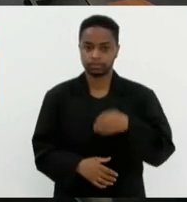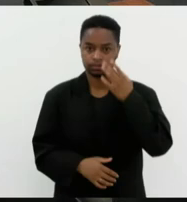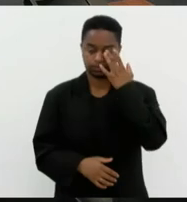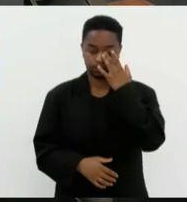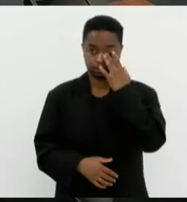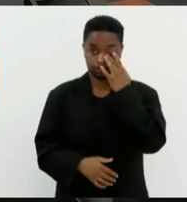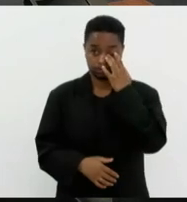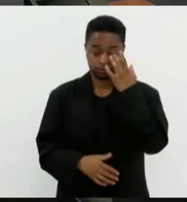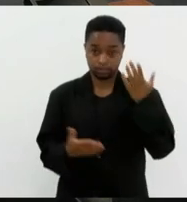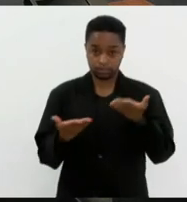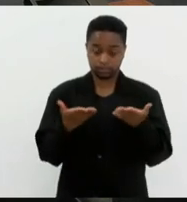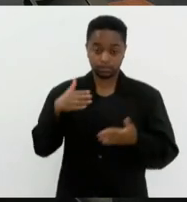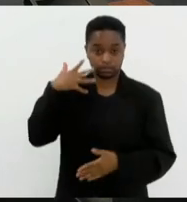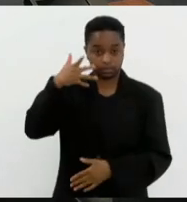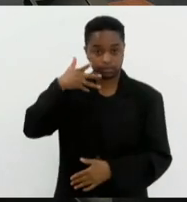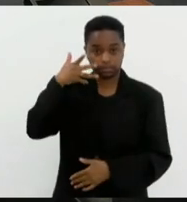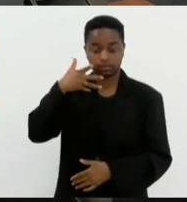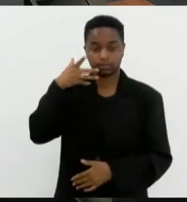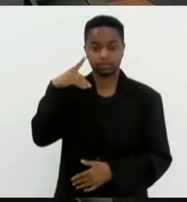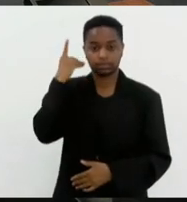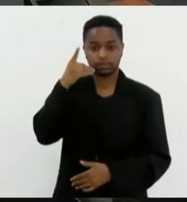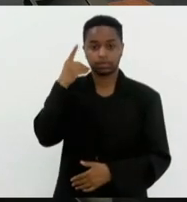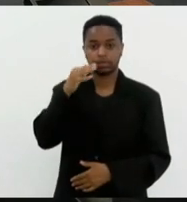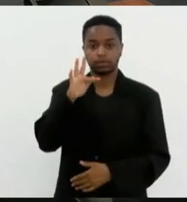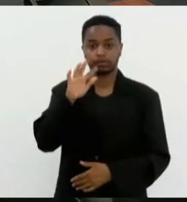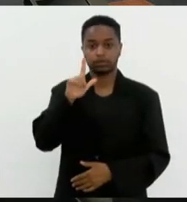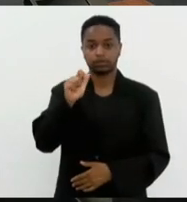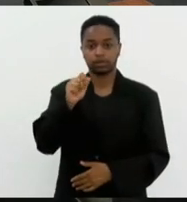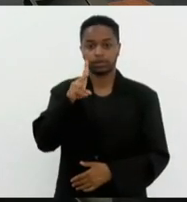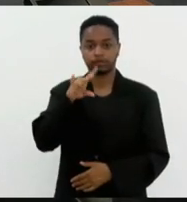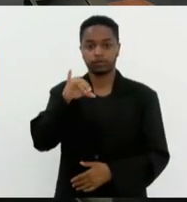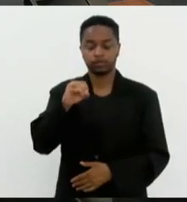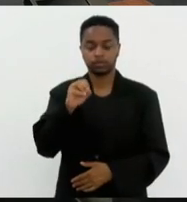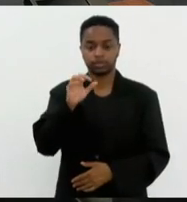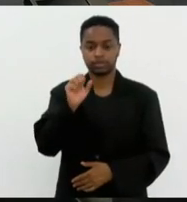Para fazer uso da palavra, o deputado Flávio Serafim.